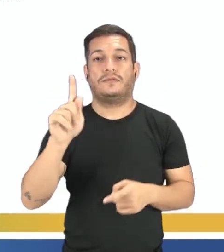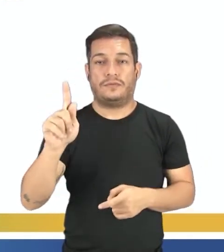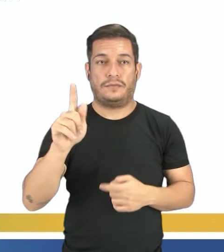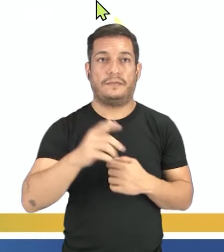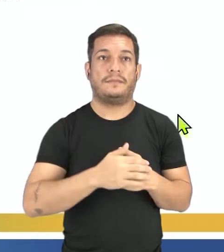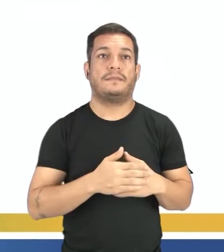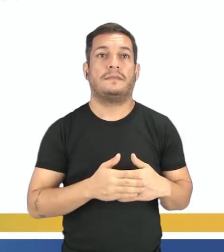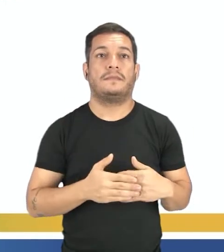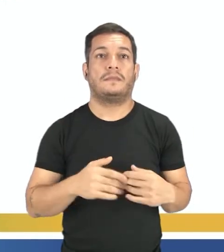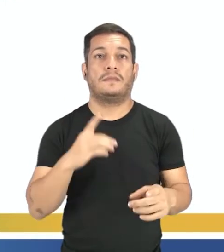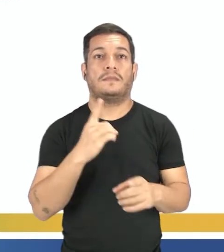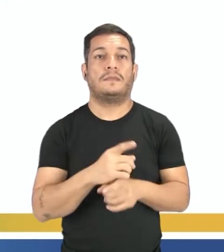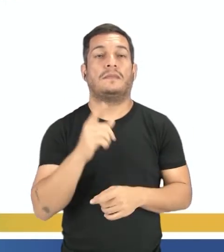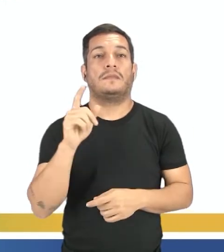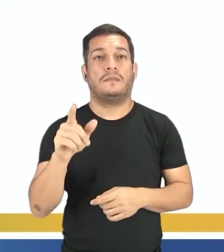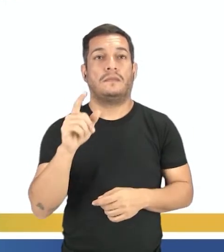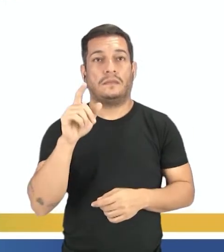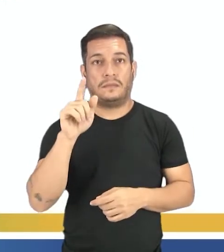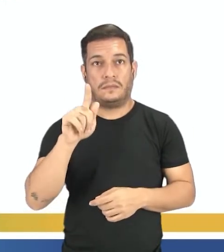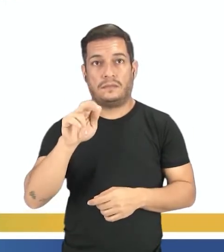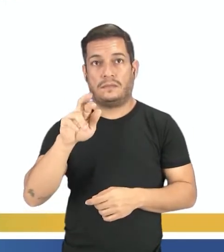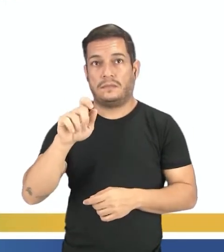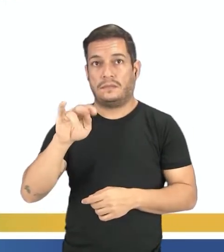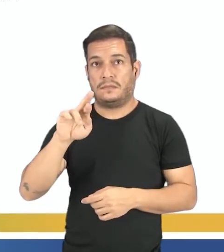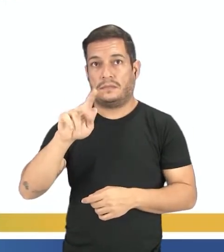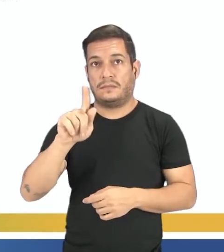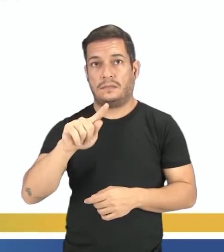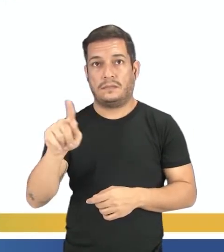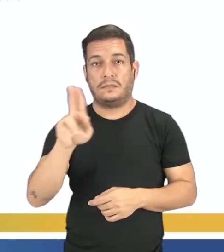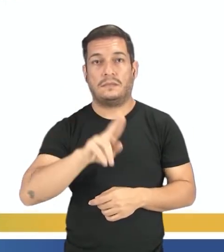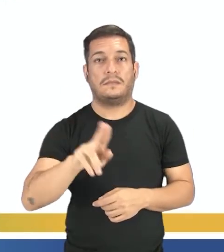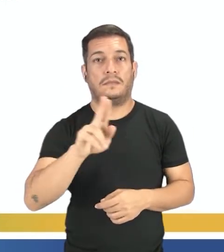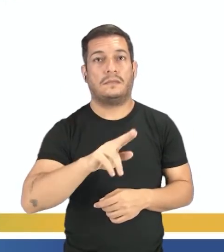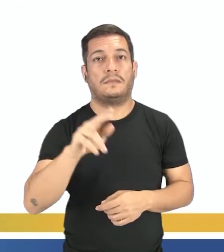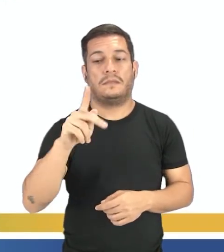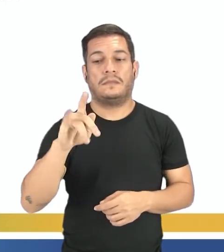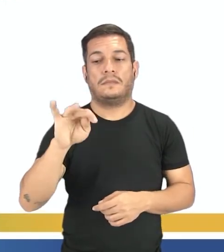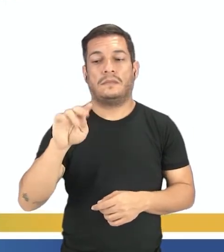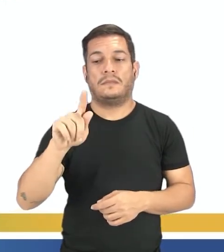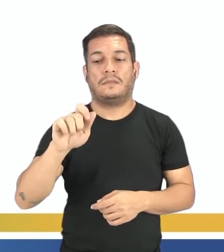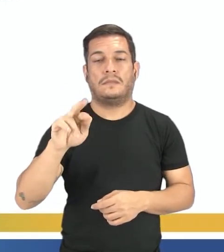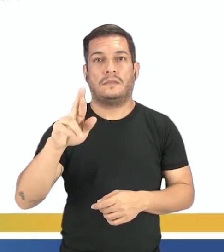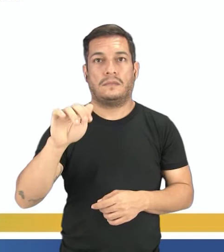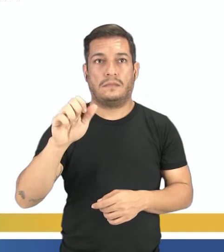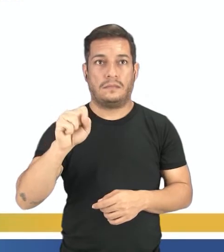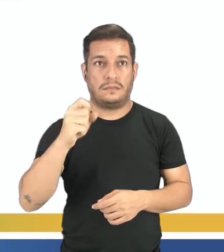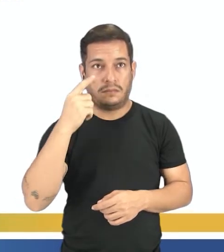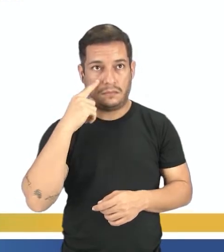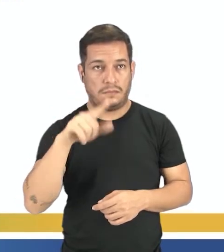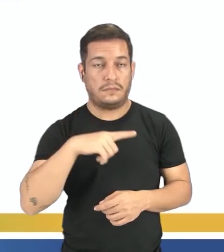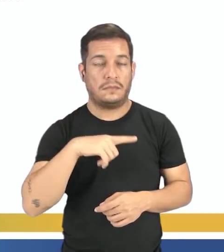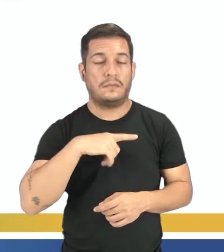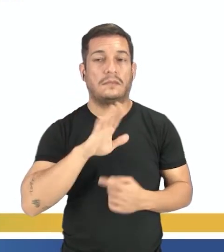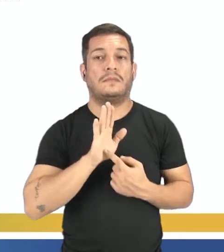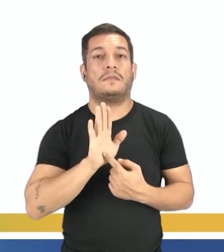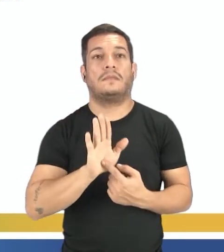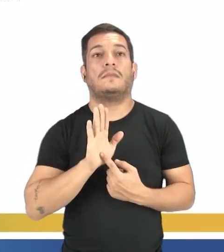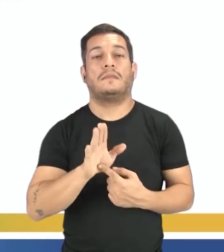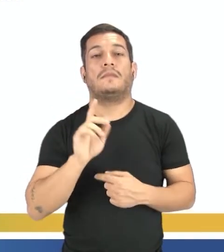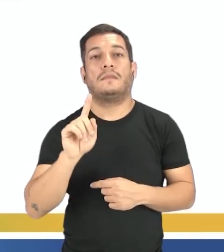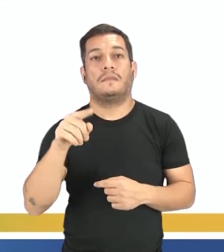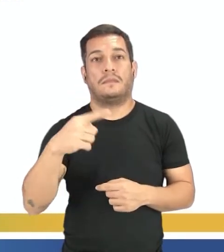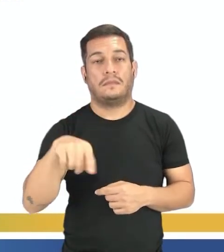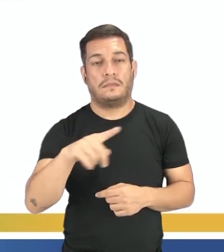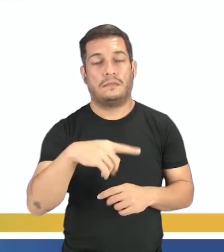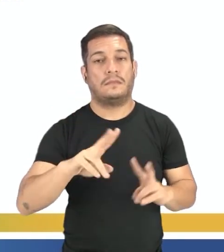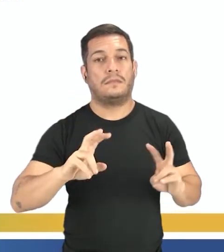G. Encontramos o valor da geratriz usando o Teorema de Pitágoras, que acabamos de ver, né? Aqui estamos demonstrando novamente para